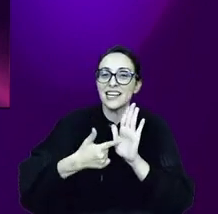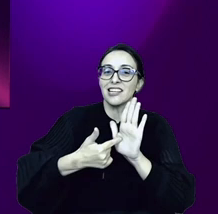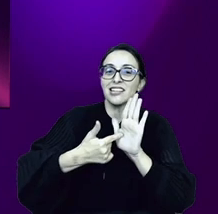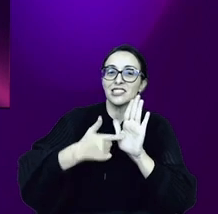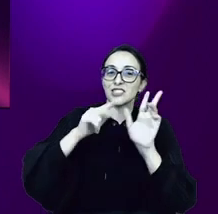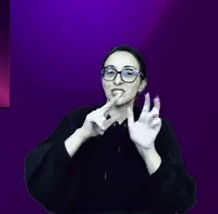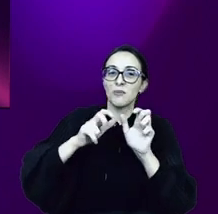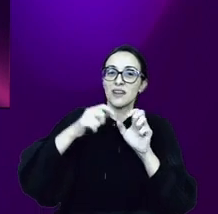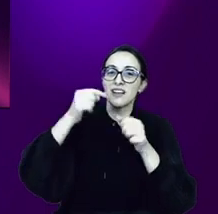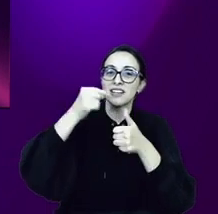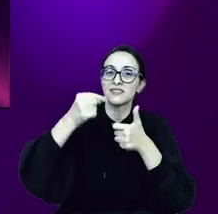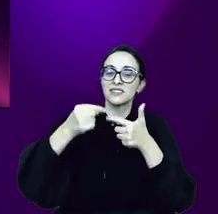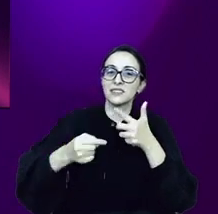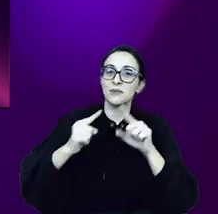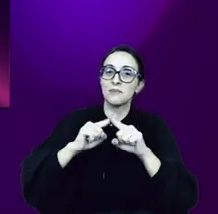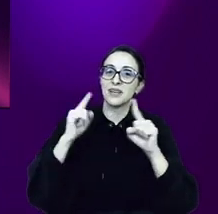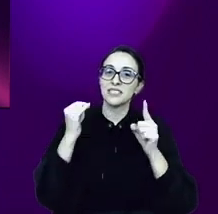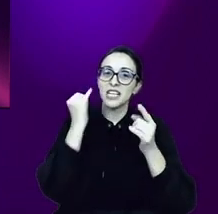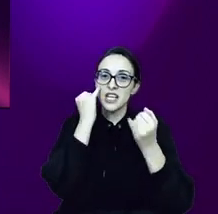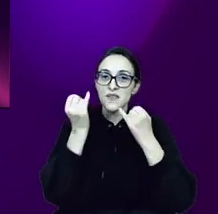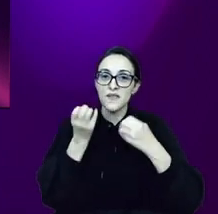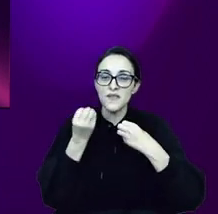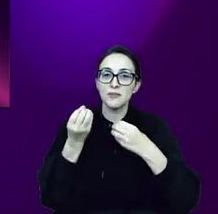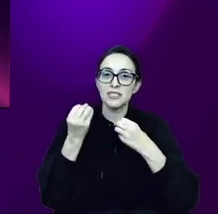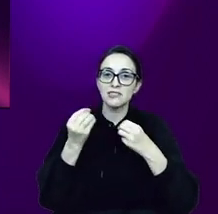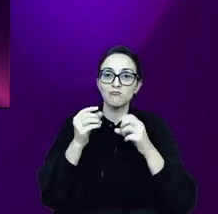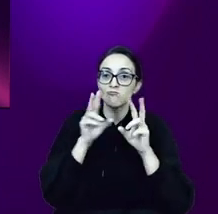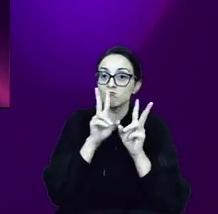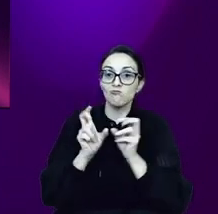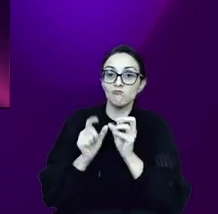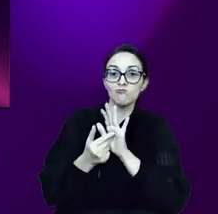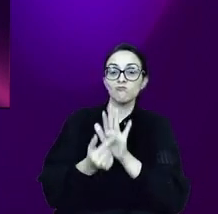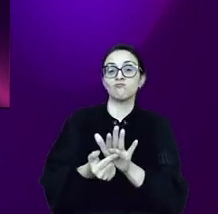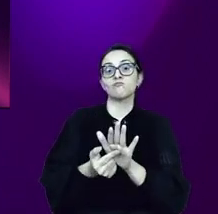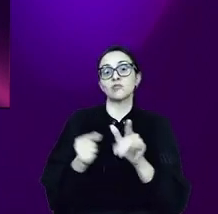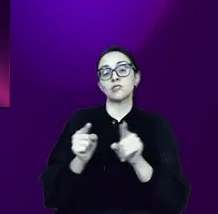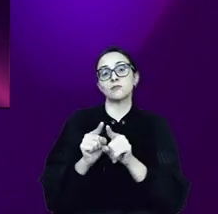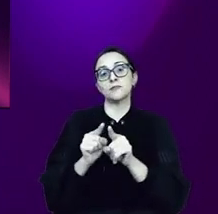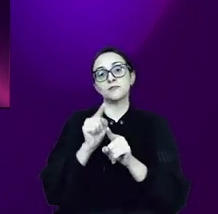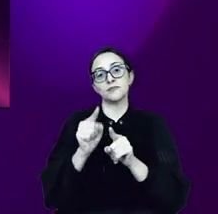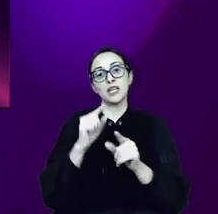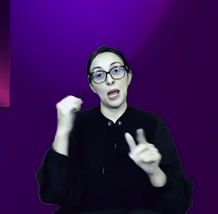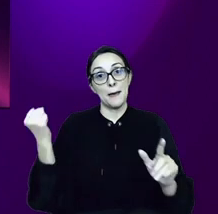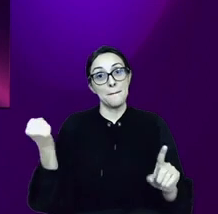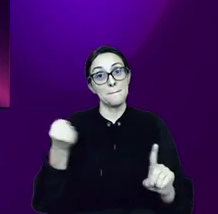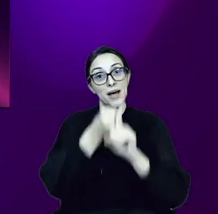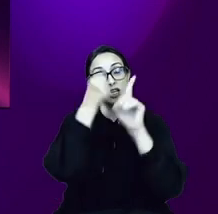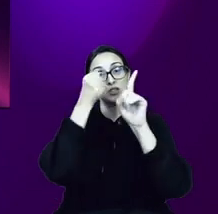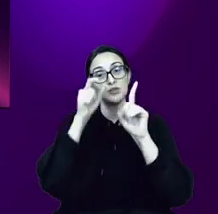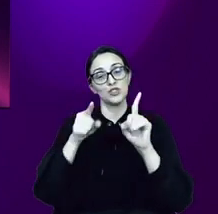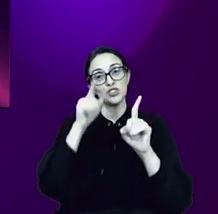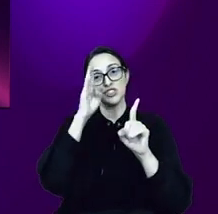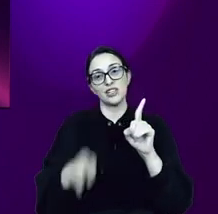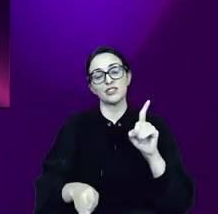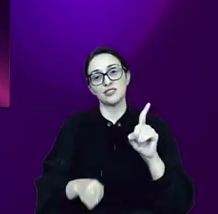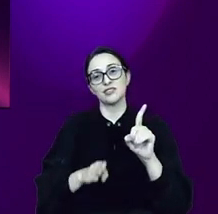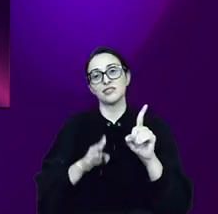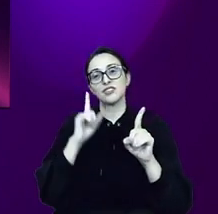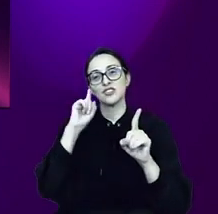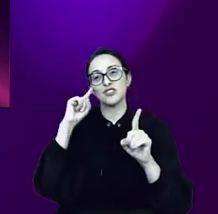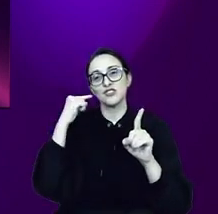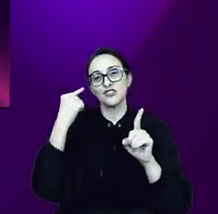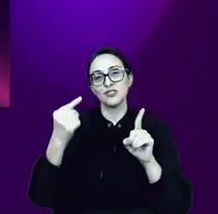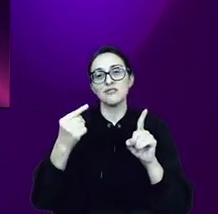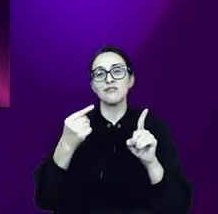à classificação, mas informações com relação ao prognóstico do paciente. Isso aqui nos impacta diretamente na lida diária